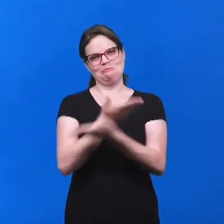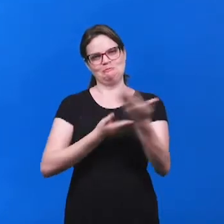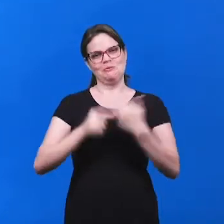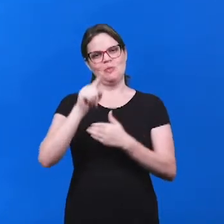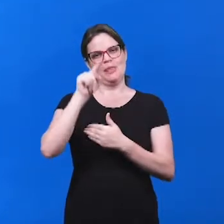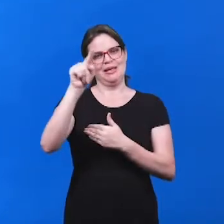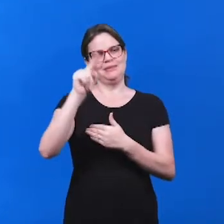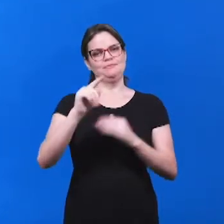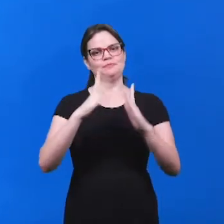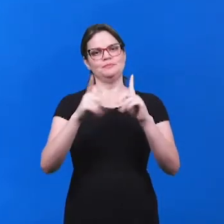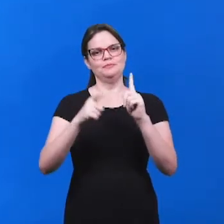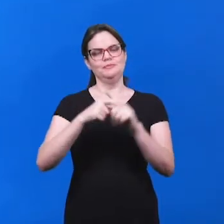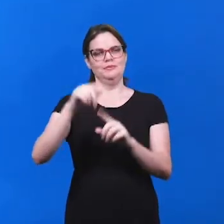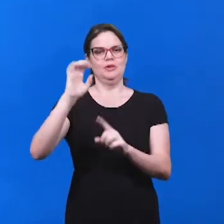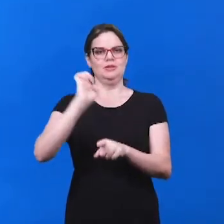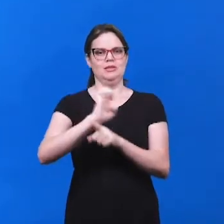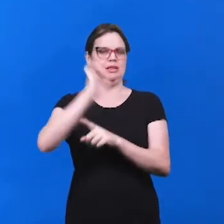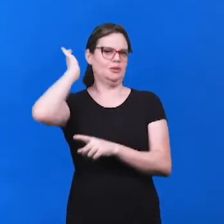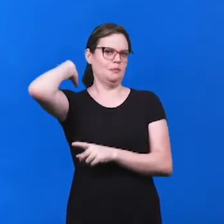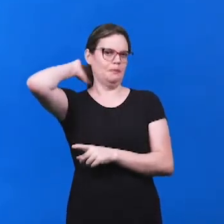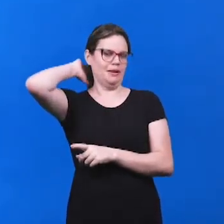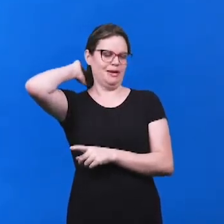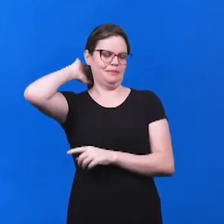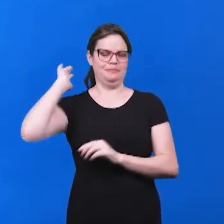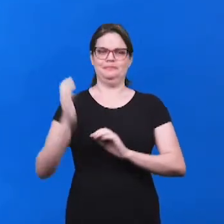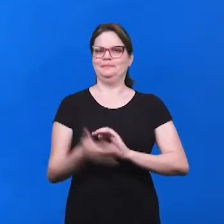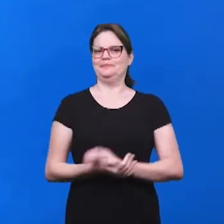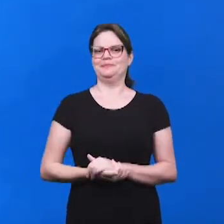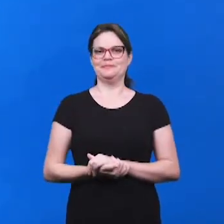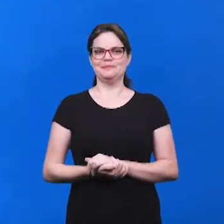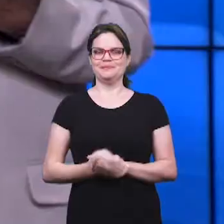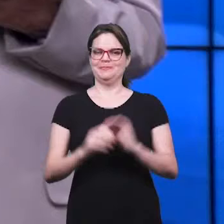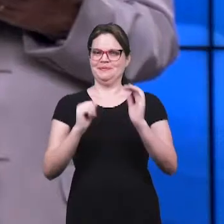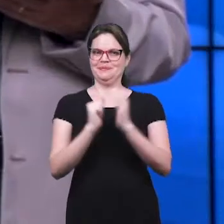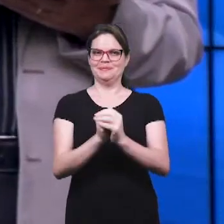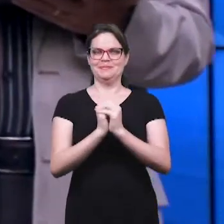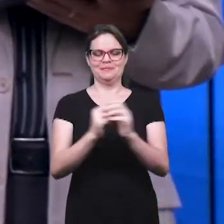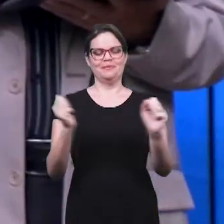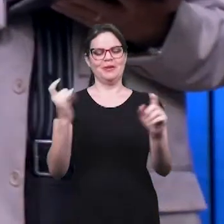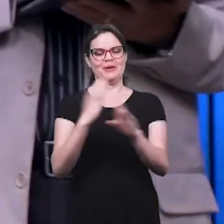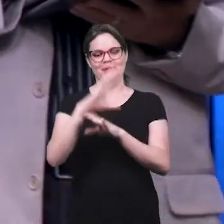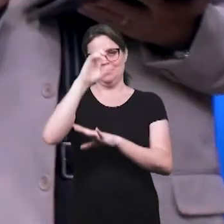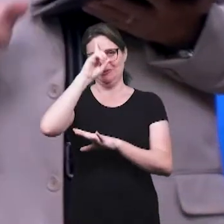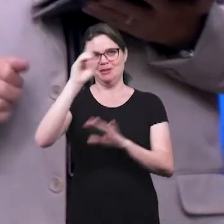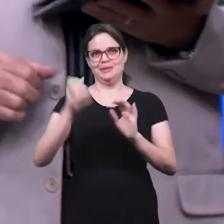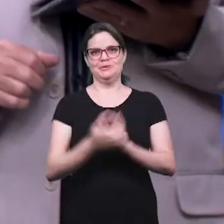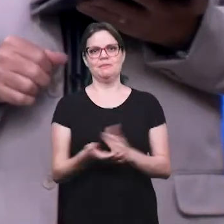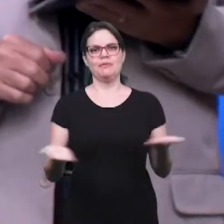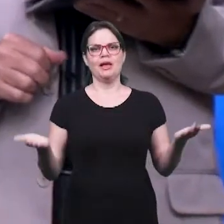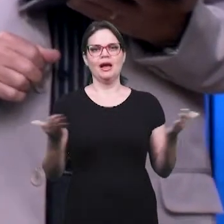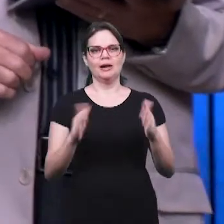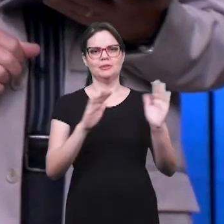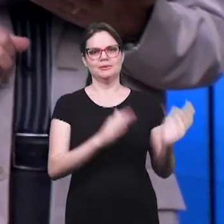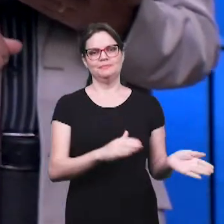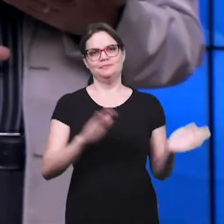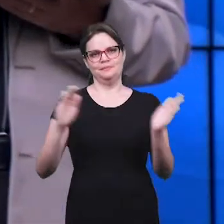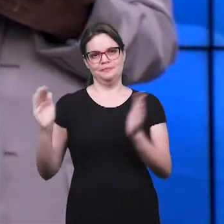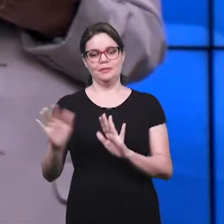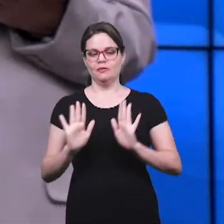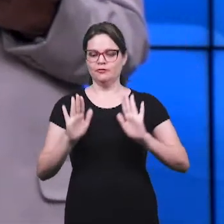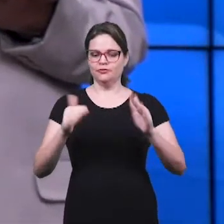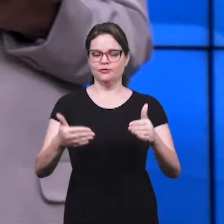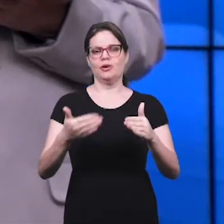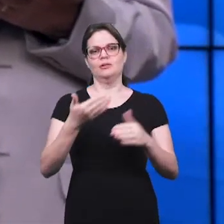de Ananindeua, no estado do Pará. Glória a Deus. Vamos agora, irmãos, passar para a nossa pergunta